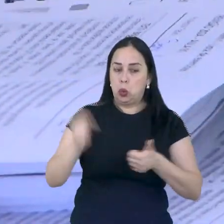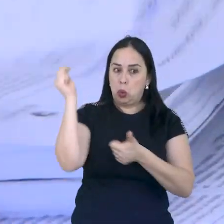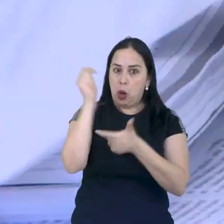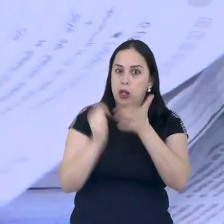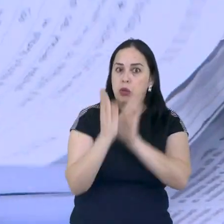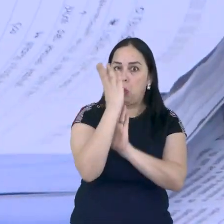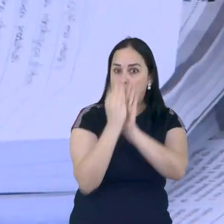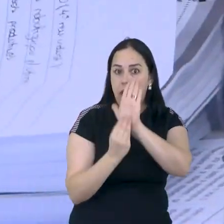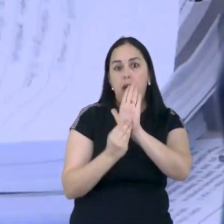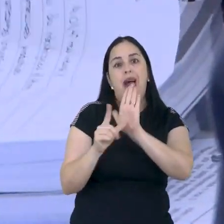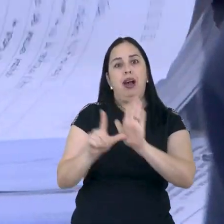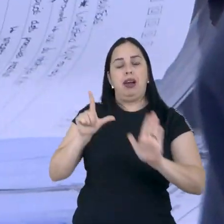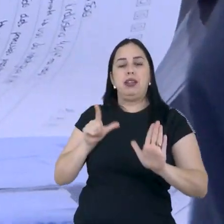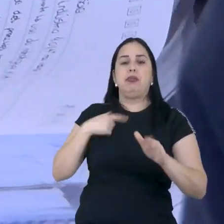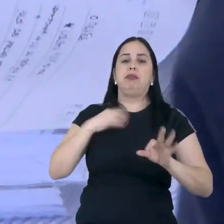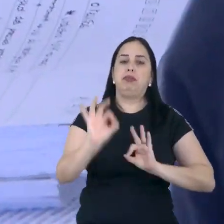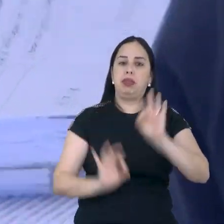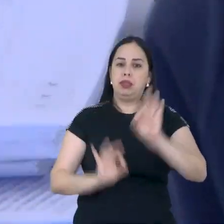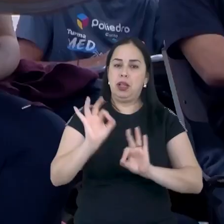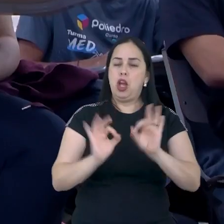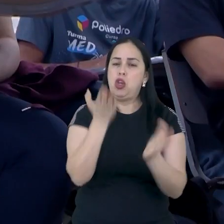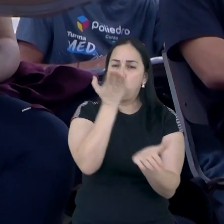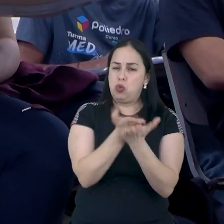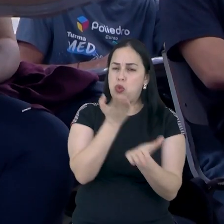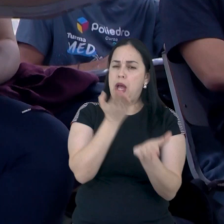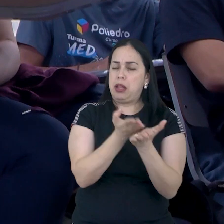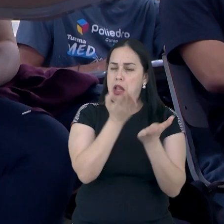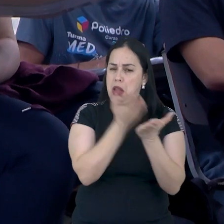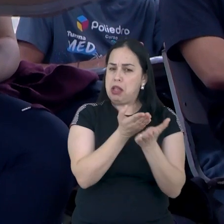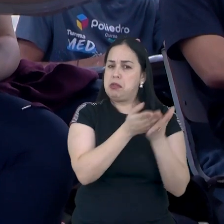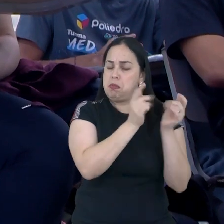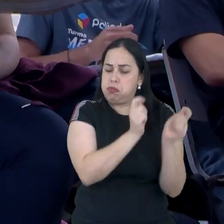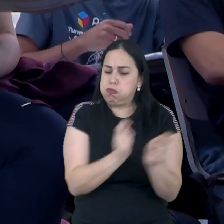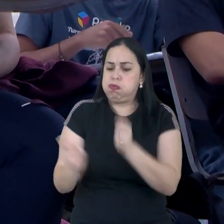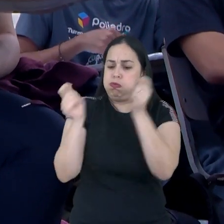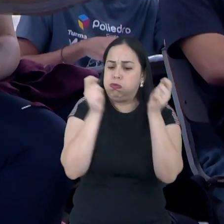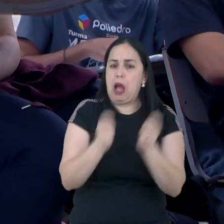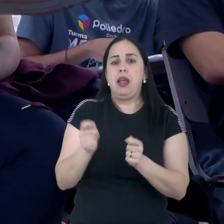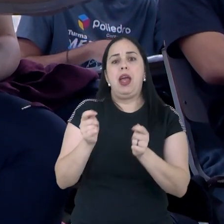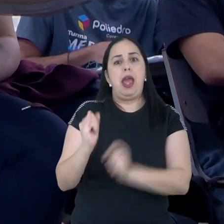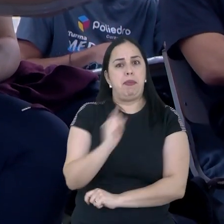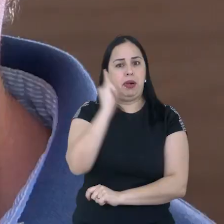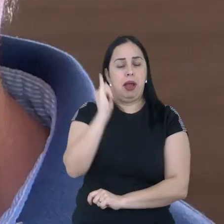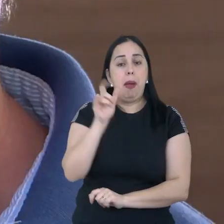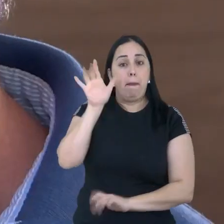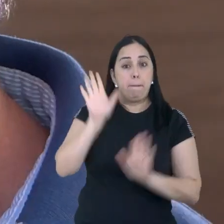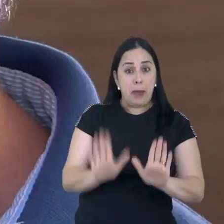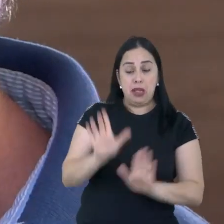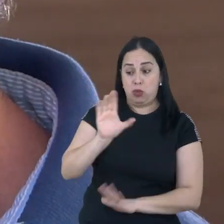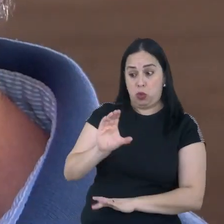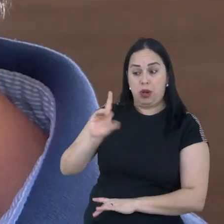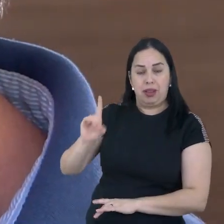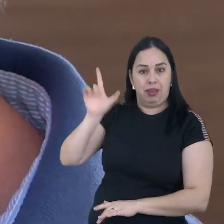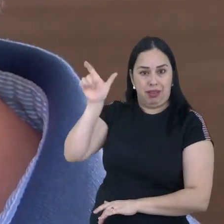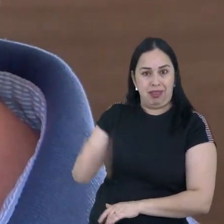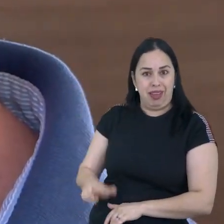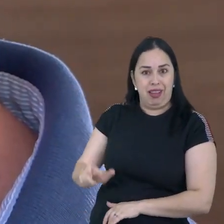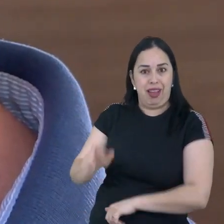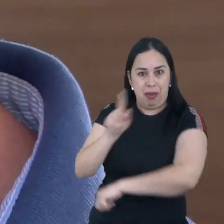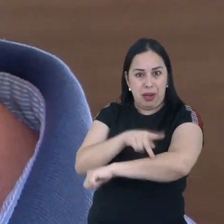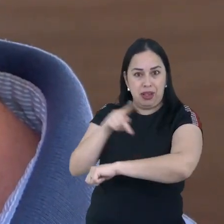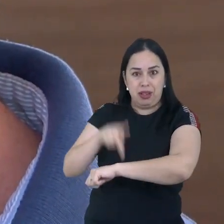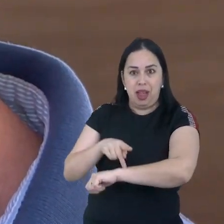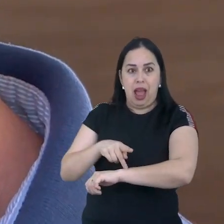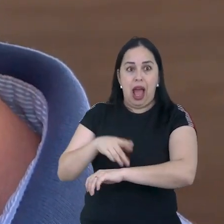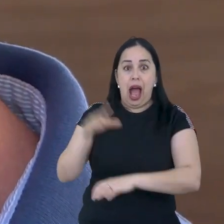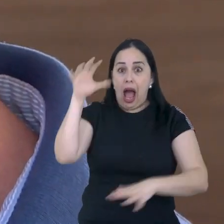Com tantas matérias é preciso planejamento. Ter uma rotina de estudos também é fundamental. Mas o coordenador pedagógico